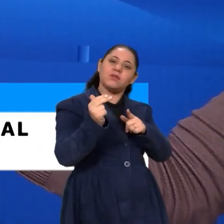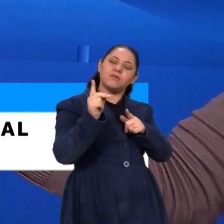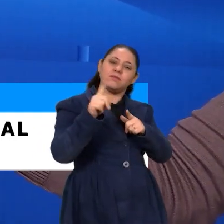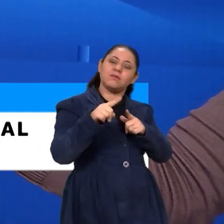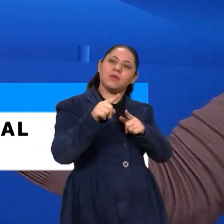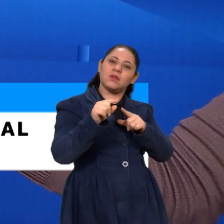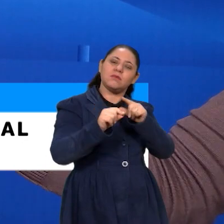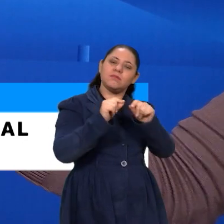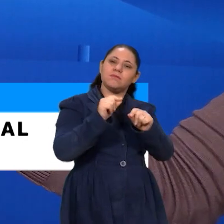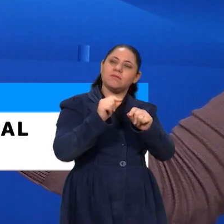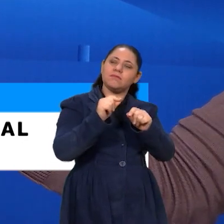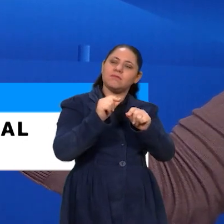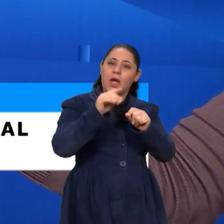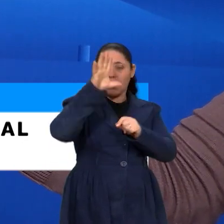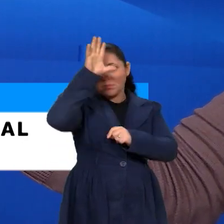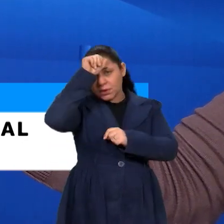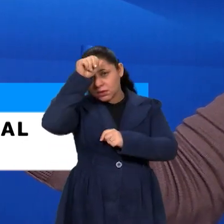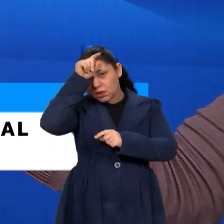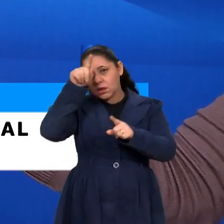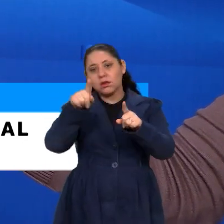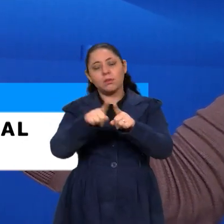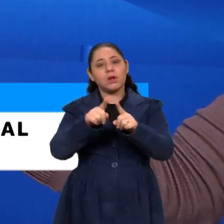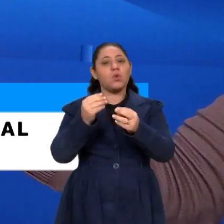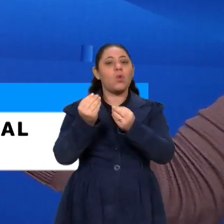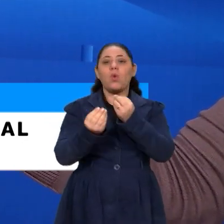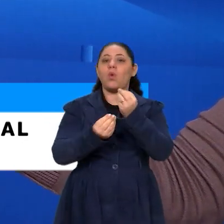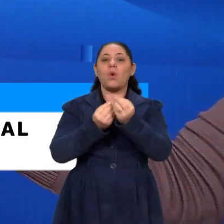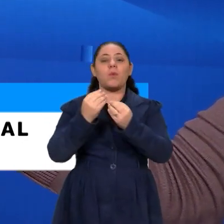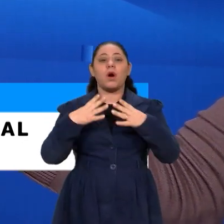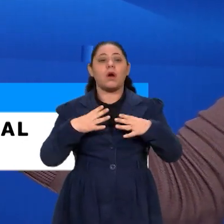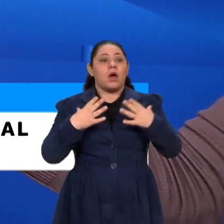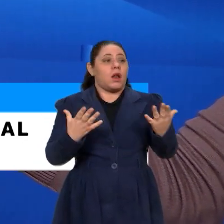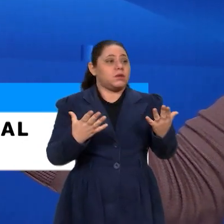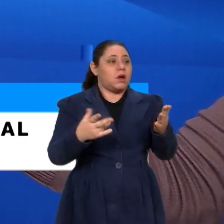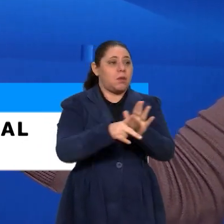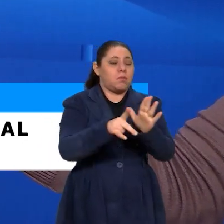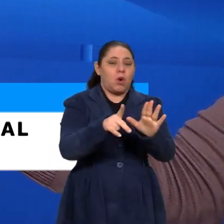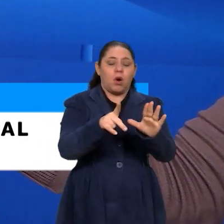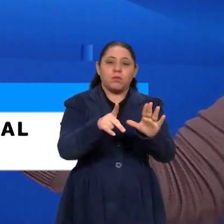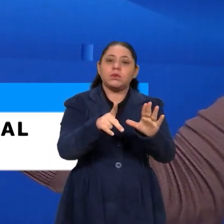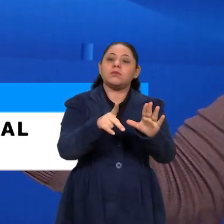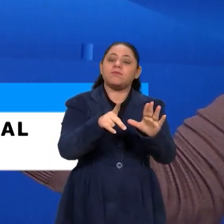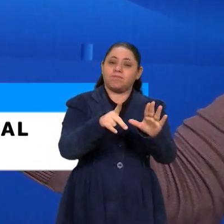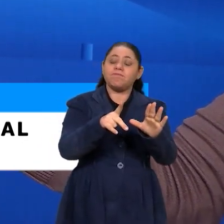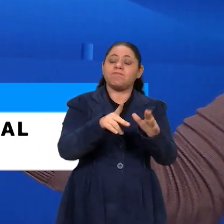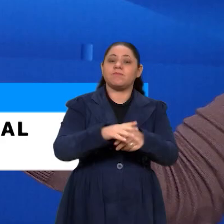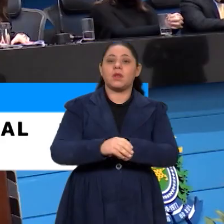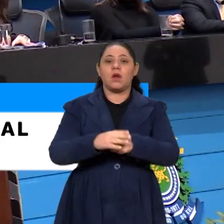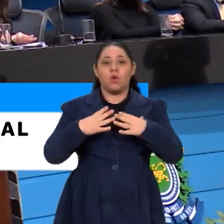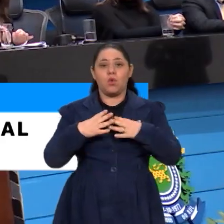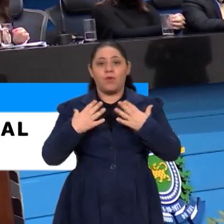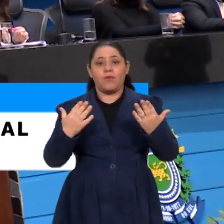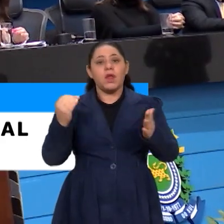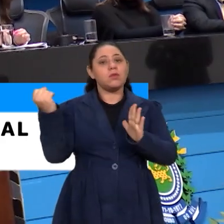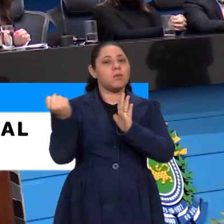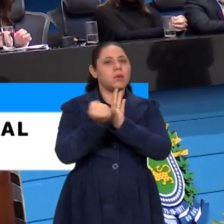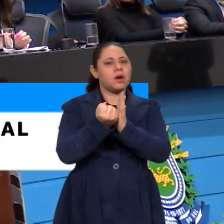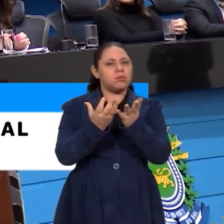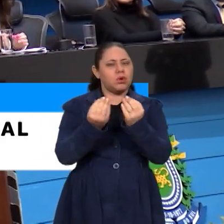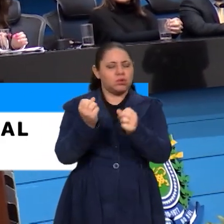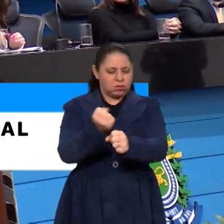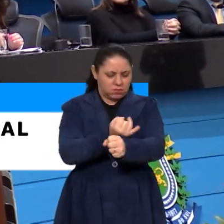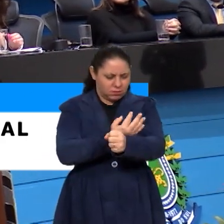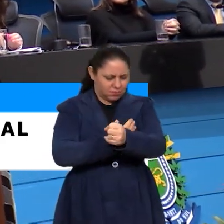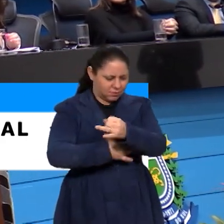conquista, e também é um aprendizado em como realizar eventos dessa natureza. O evento foi marcado